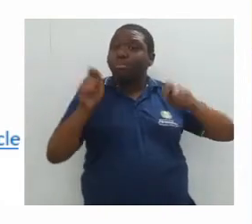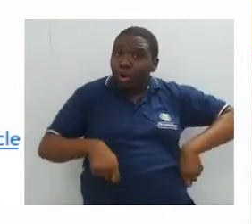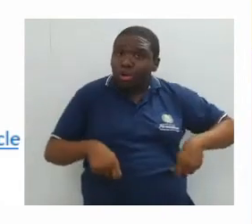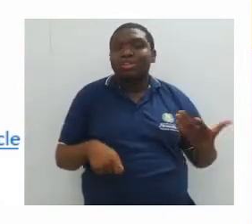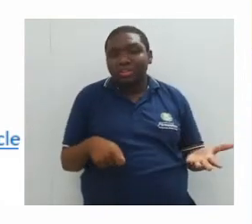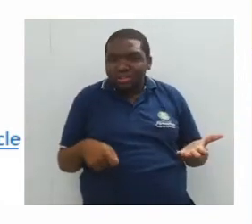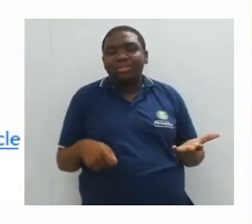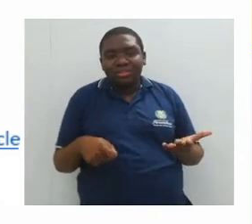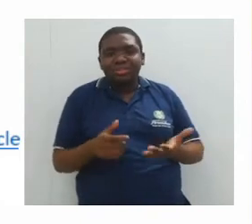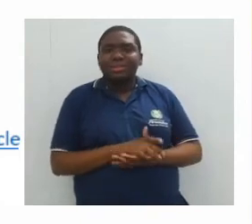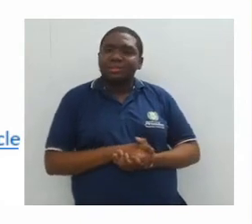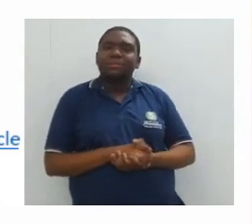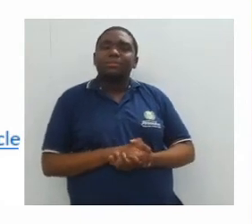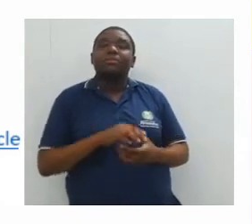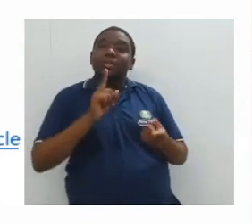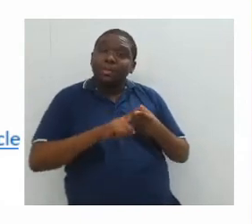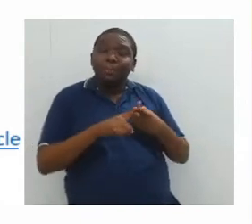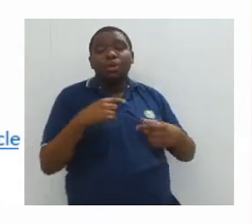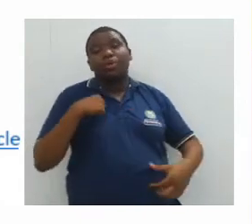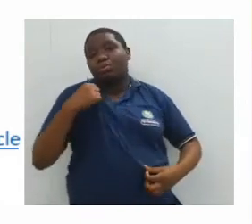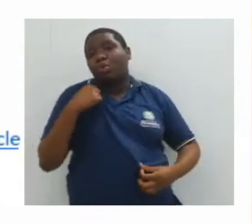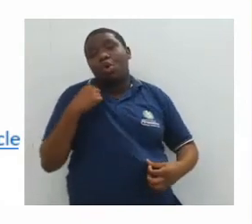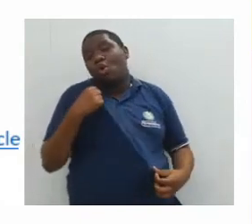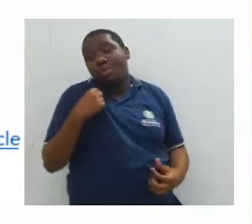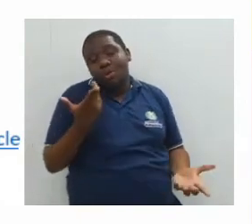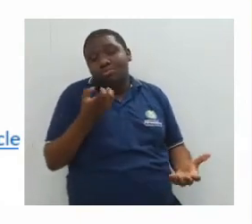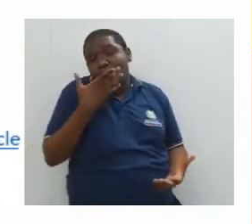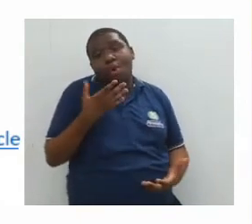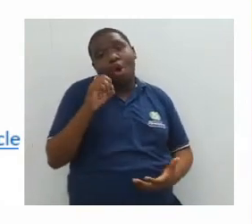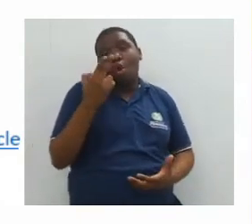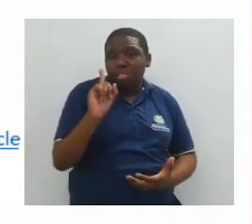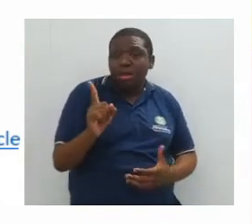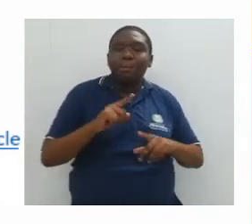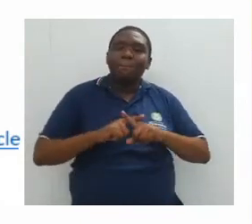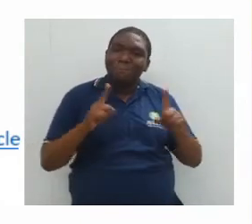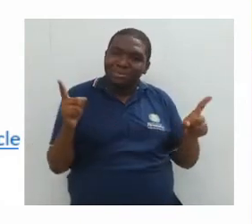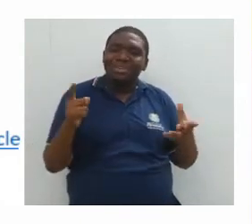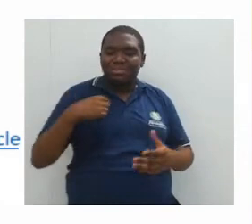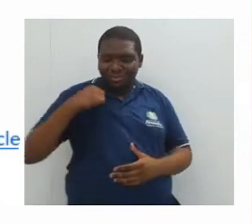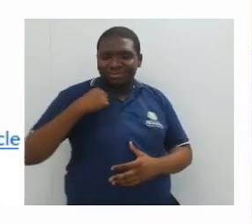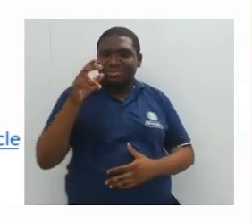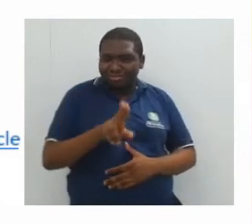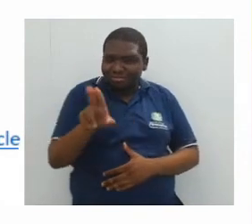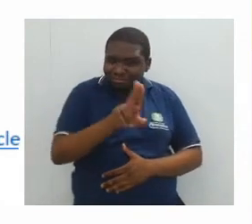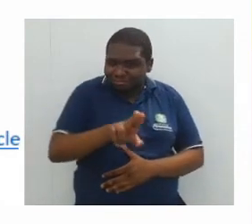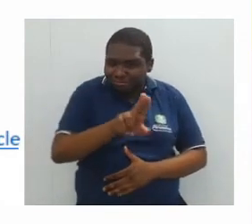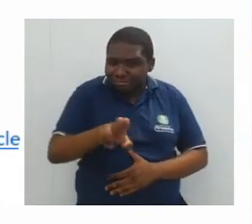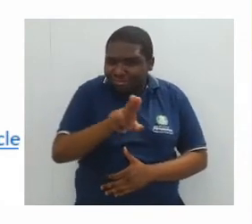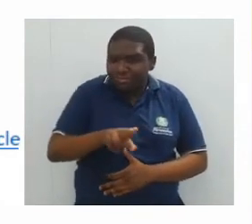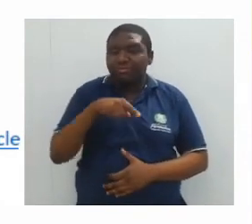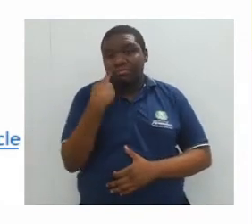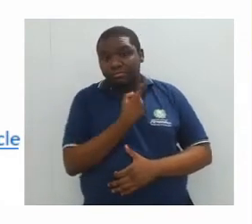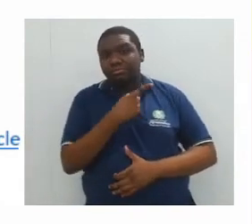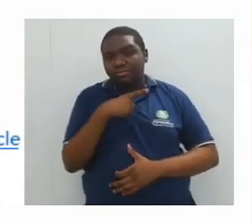calçado, não calçado, descalço, você pode estar com a roupa adequada ou não, mas geralmente as roupas utilizadas, quando a gente tem